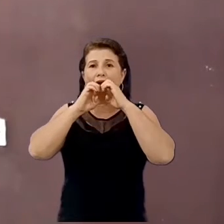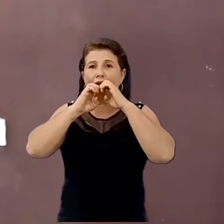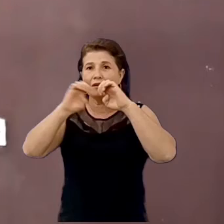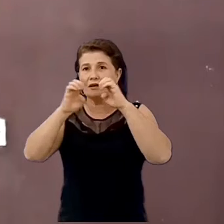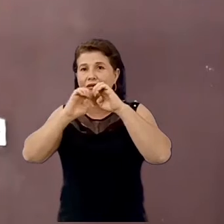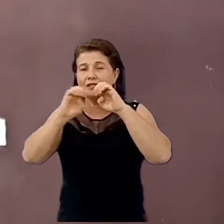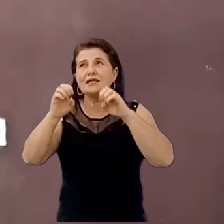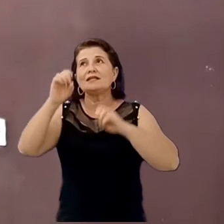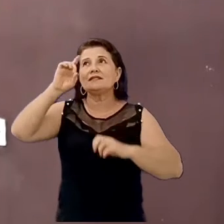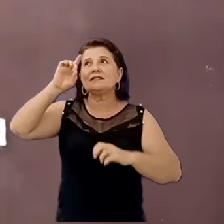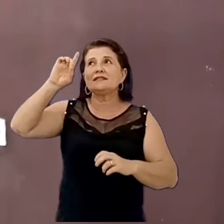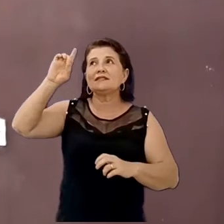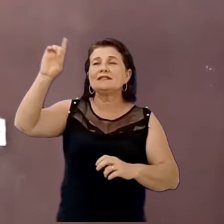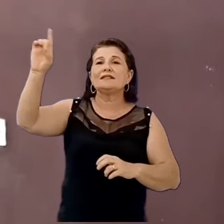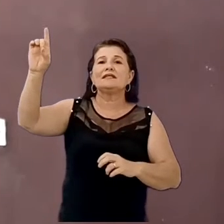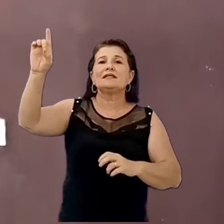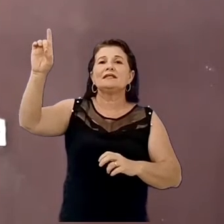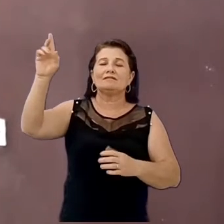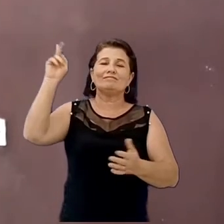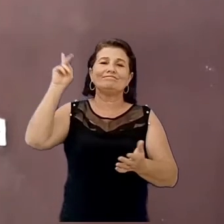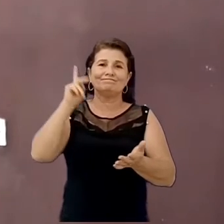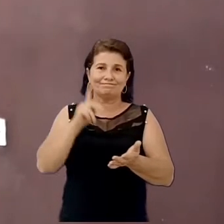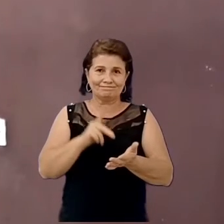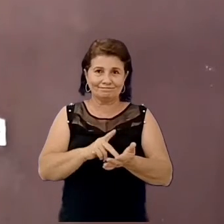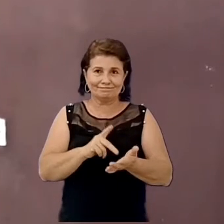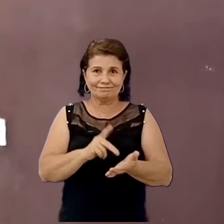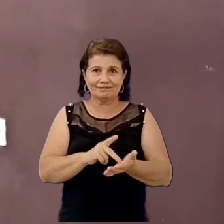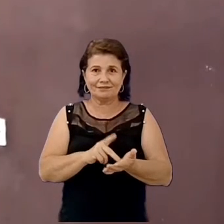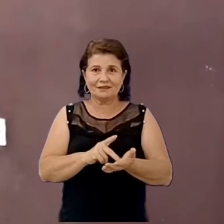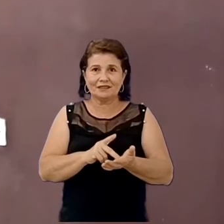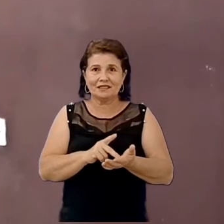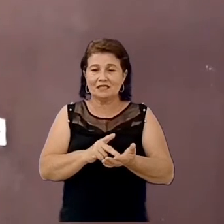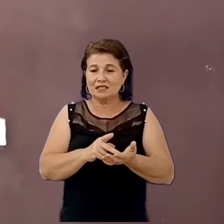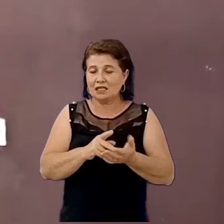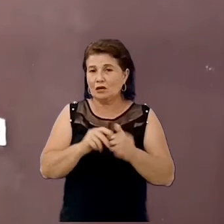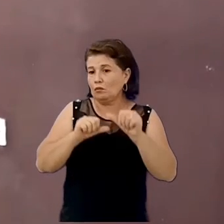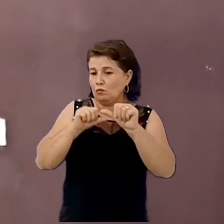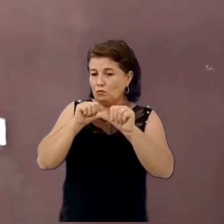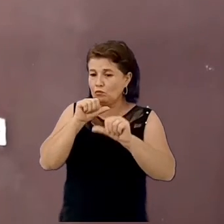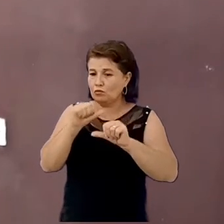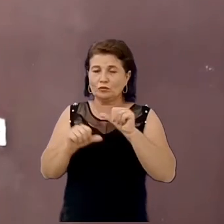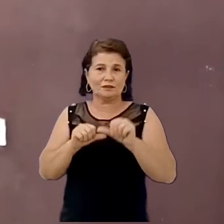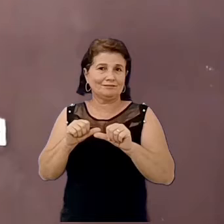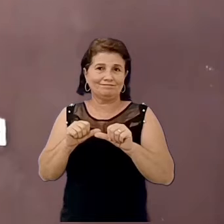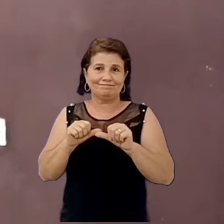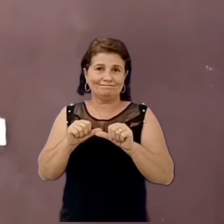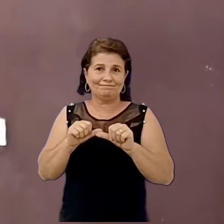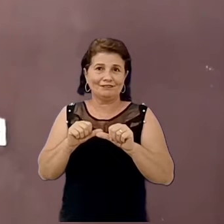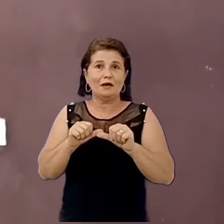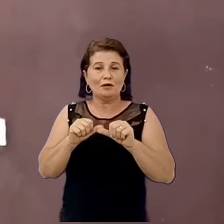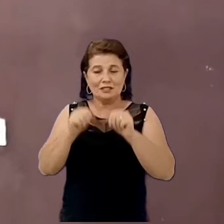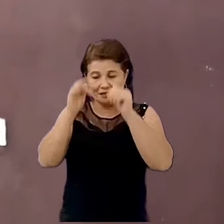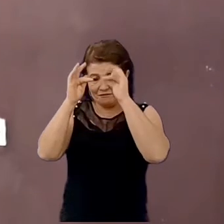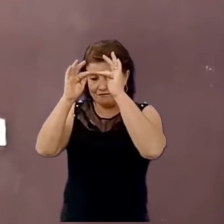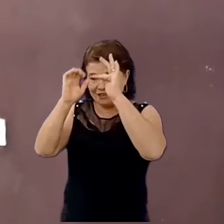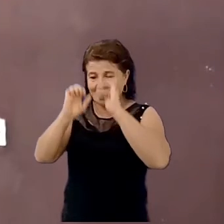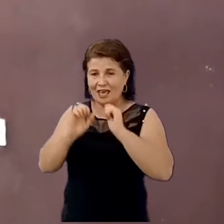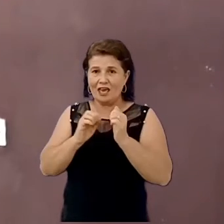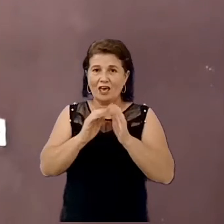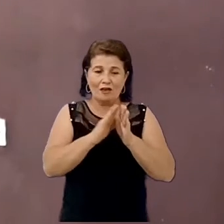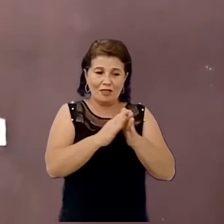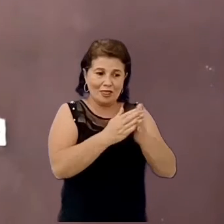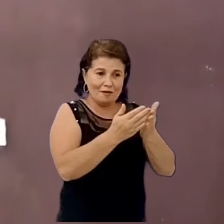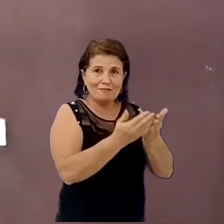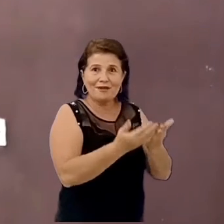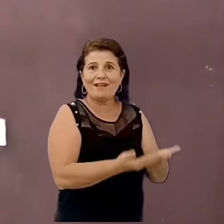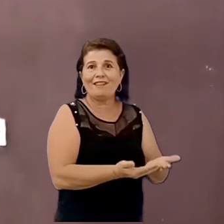de Deus na verdade. Não adulterando essa mensagem, mas sendo fiel na entrega, sendo fiel